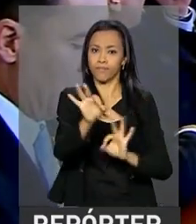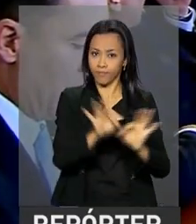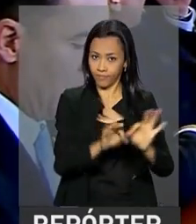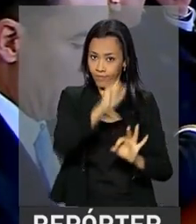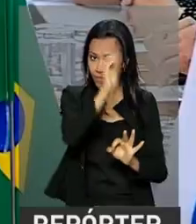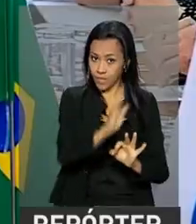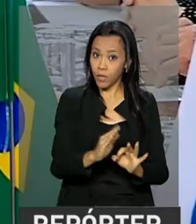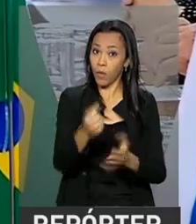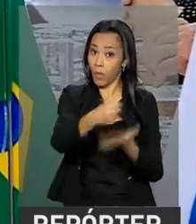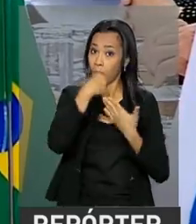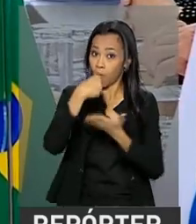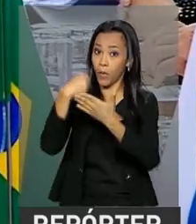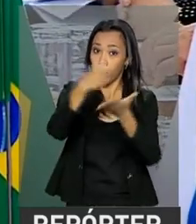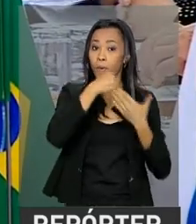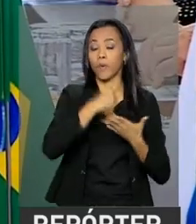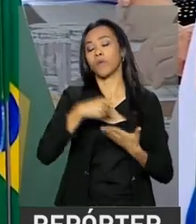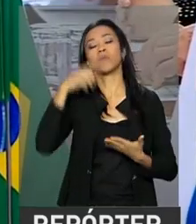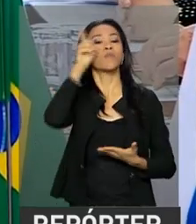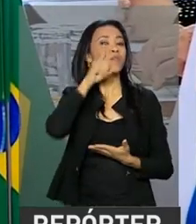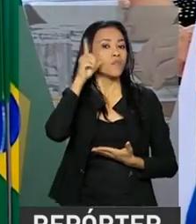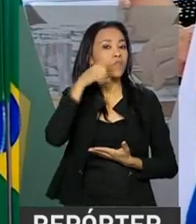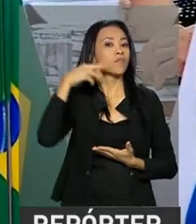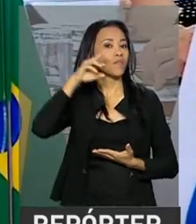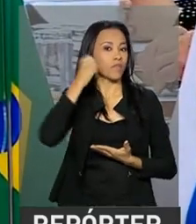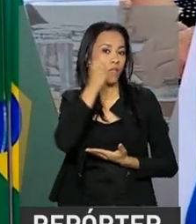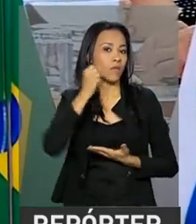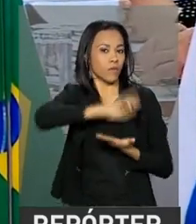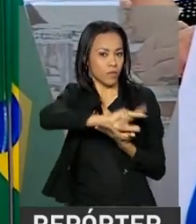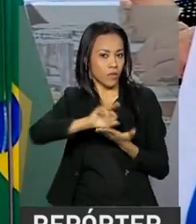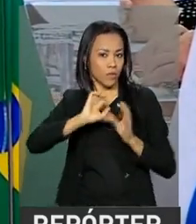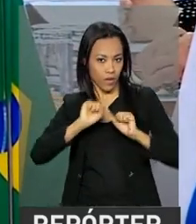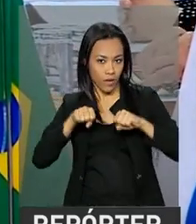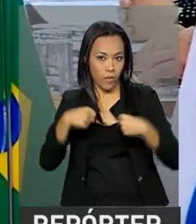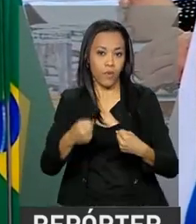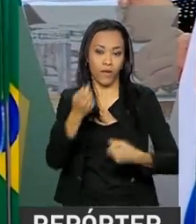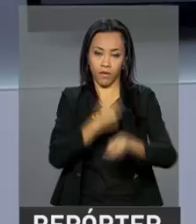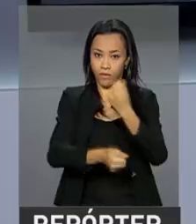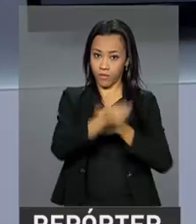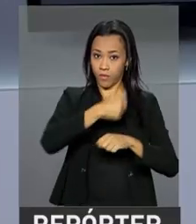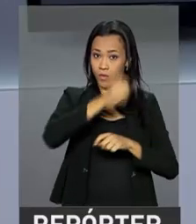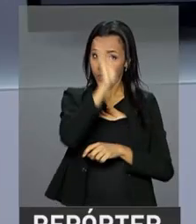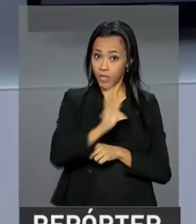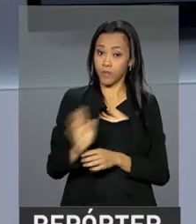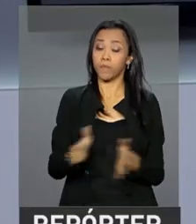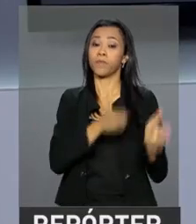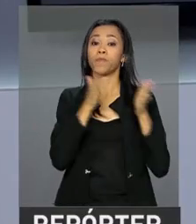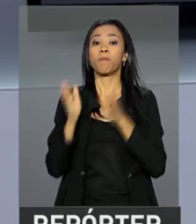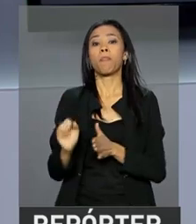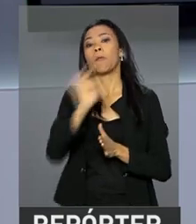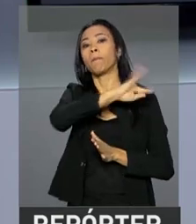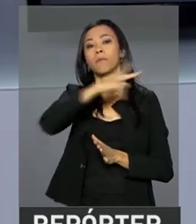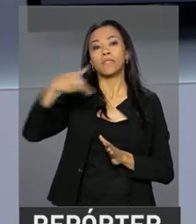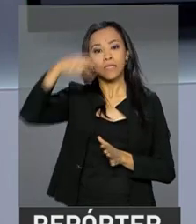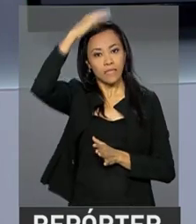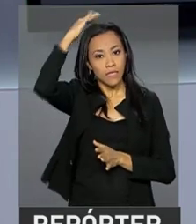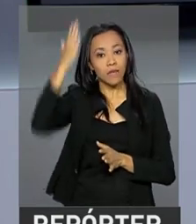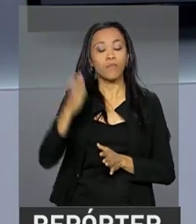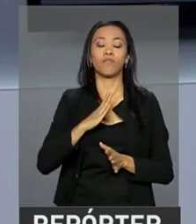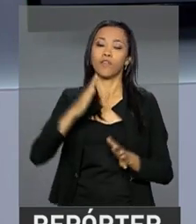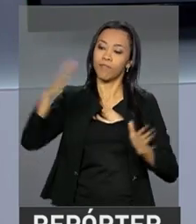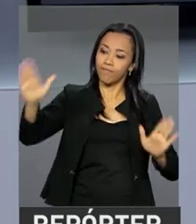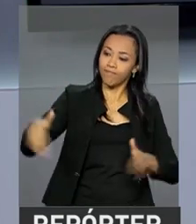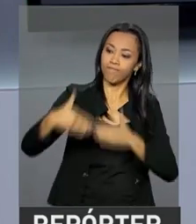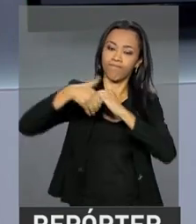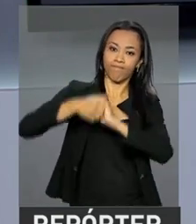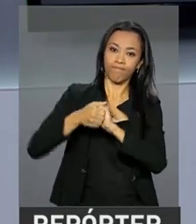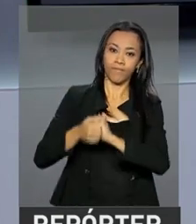dos parlamentares para ajudar a recuperar a economia do país. O presidente Temer foi recebido pelo primeiro-ministro da